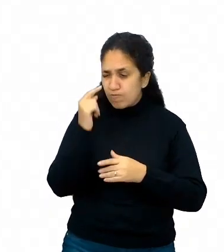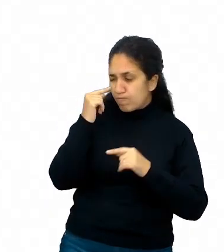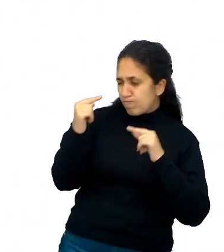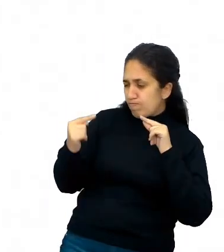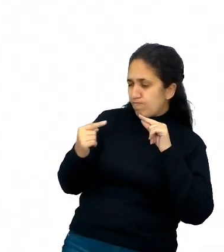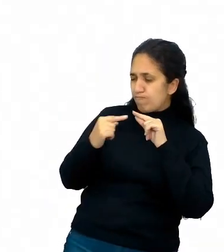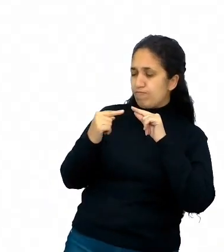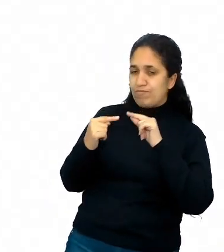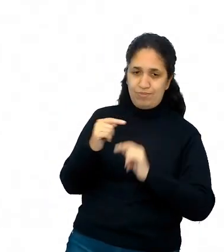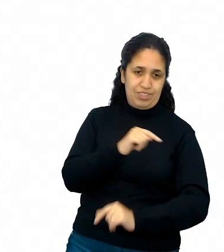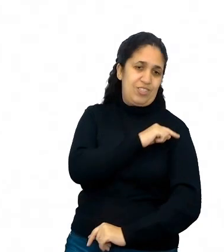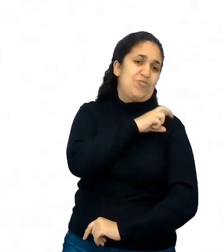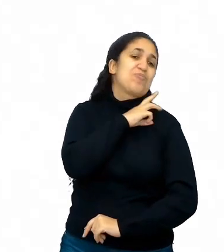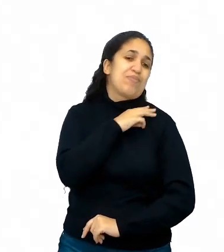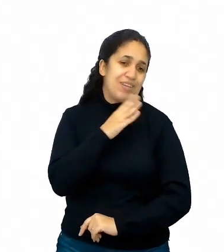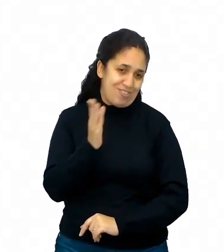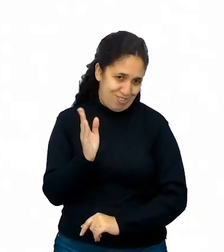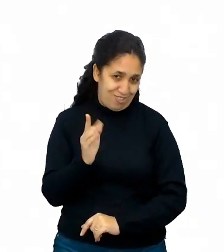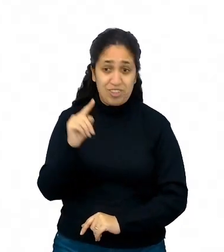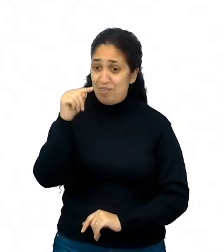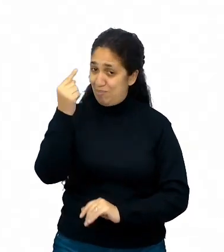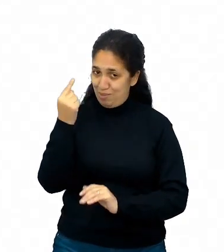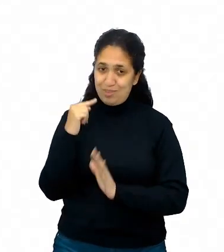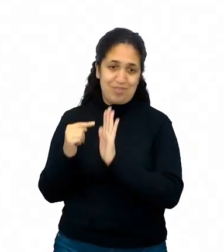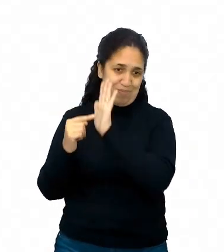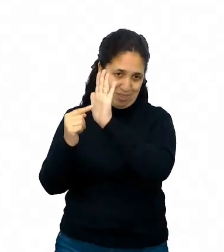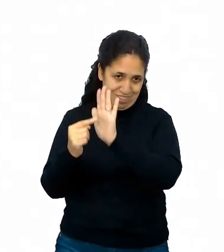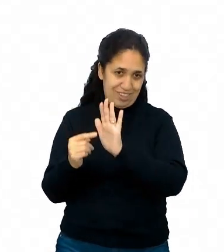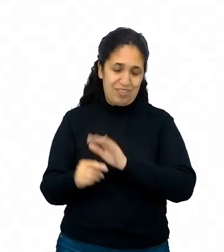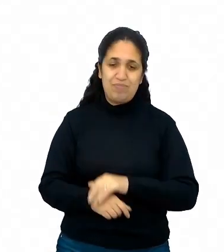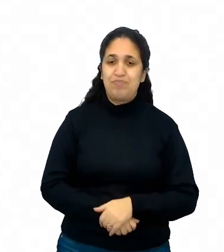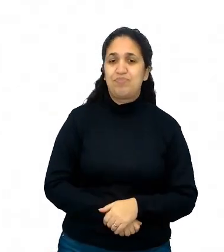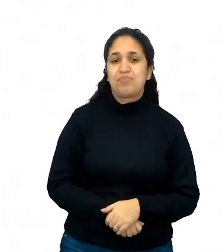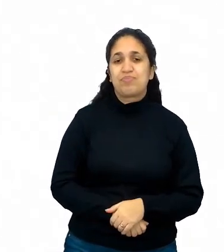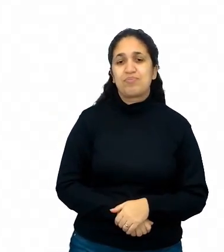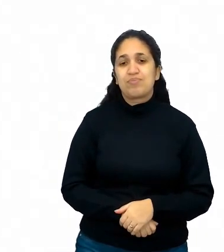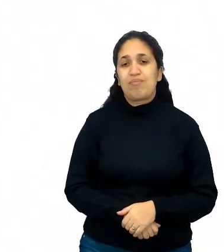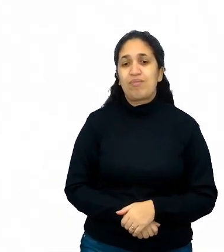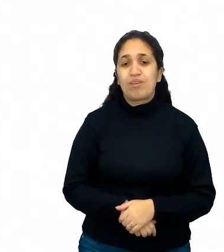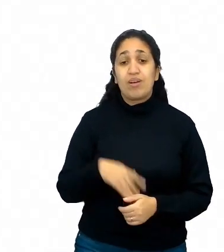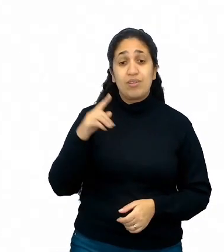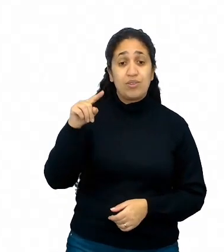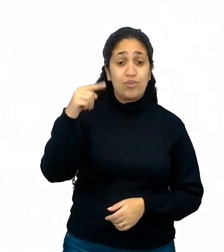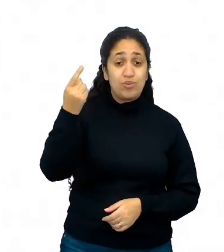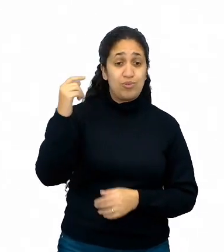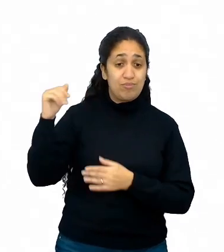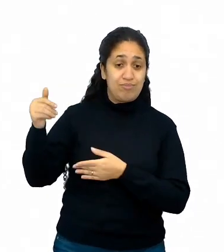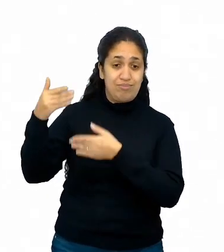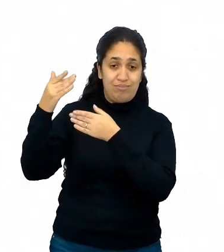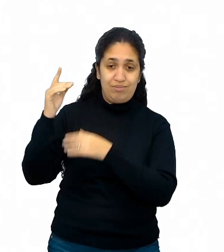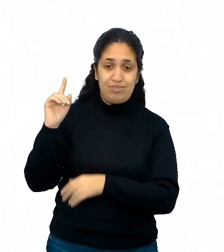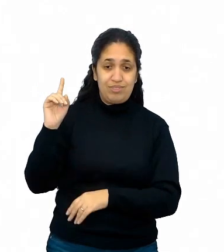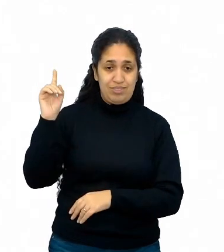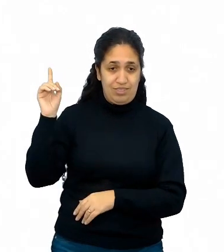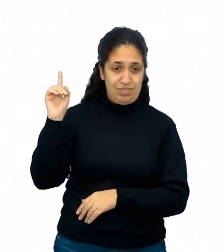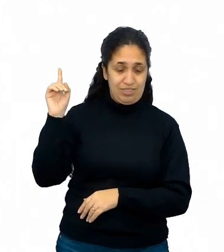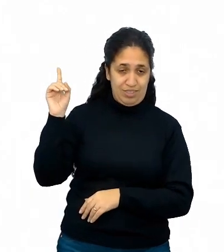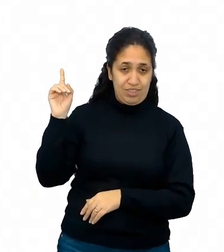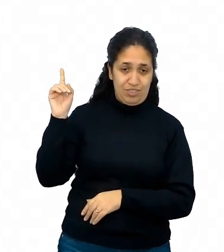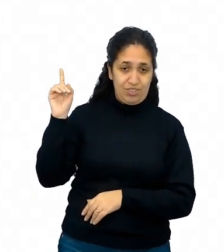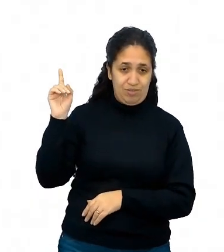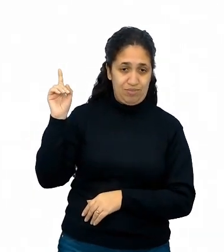de ensino médio. Daqui a pouco eu vou mostrar para vocês. Nesse próximo slide, a gente vai